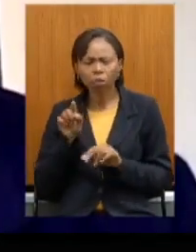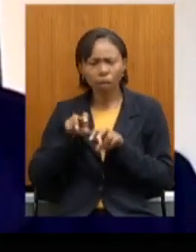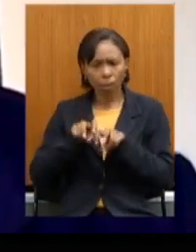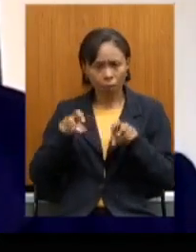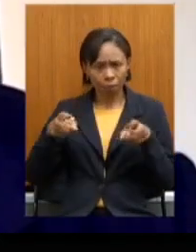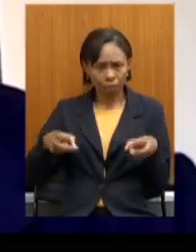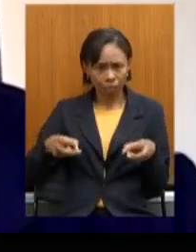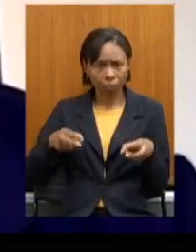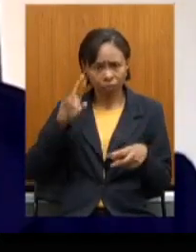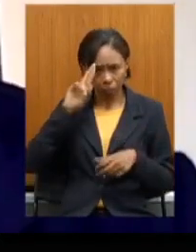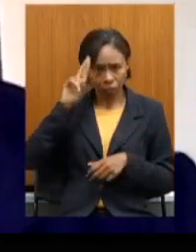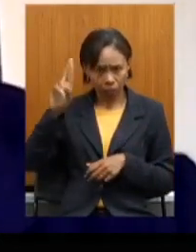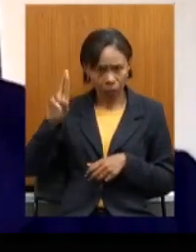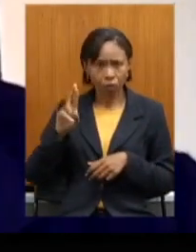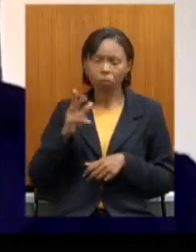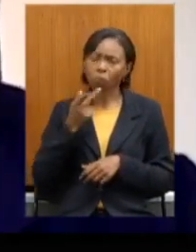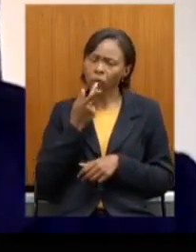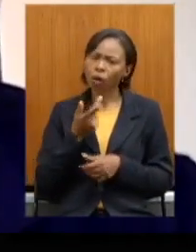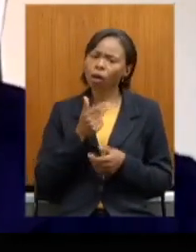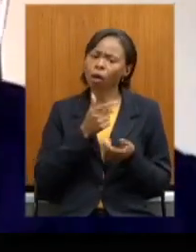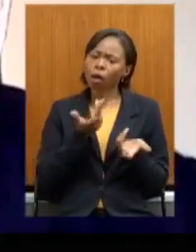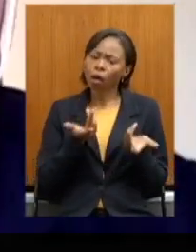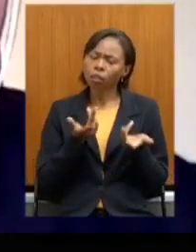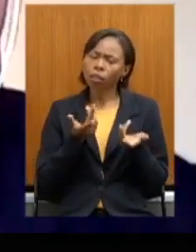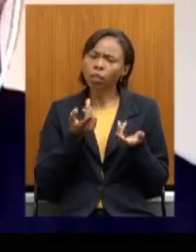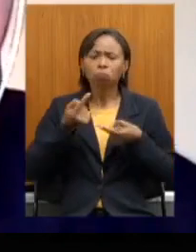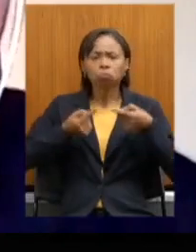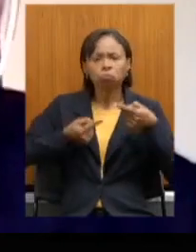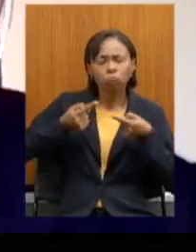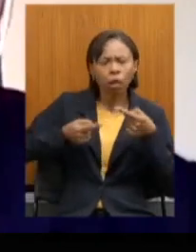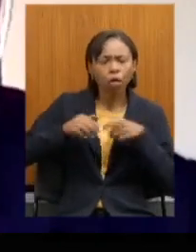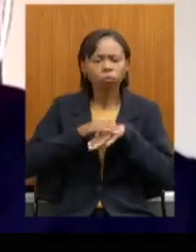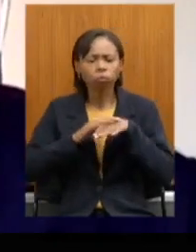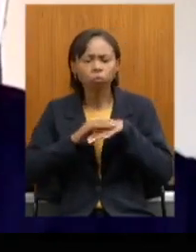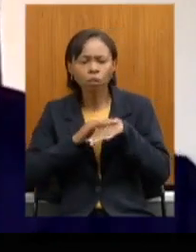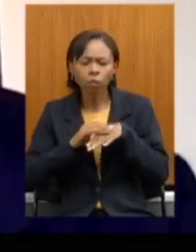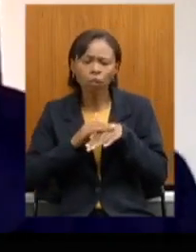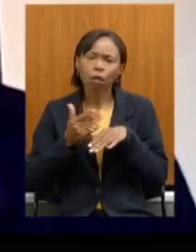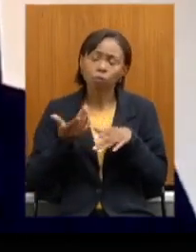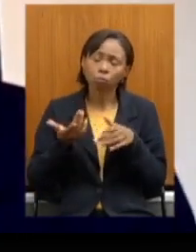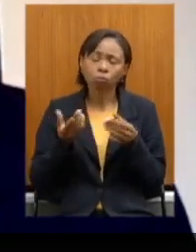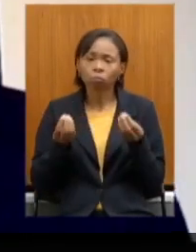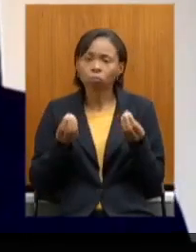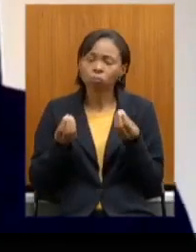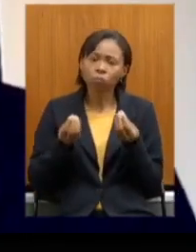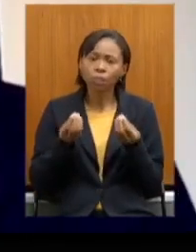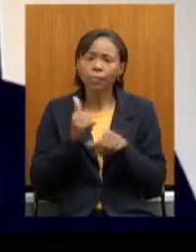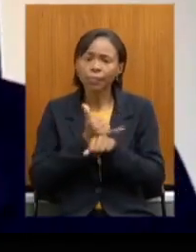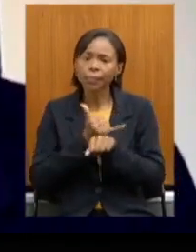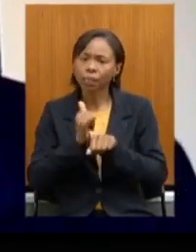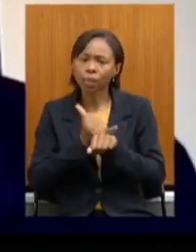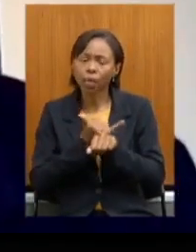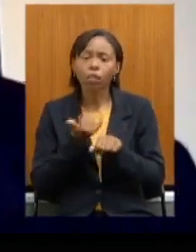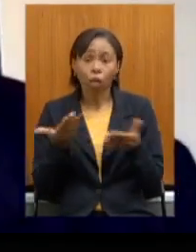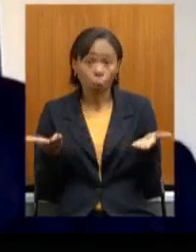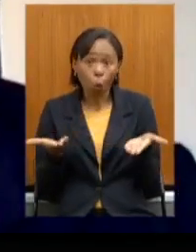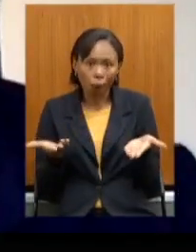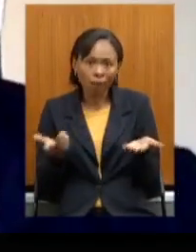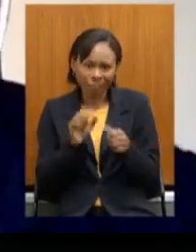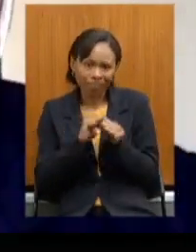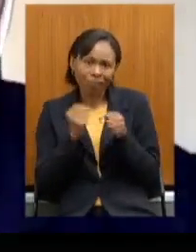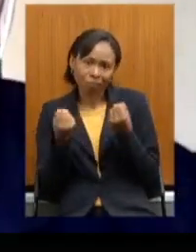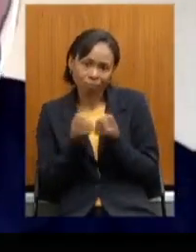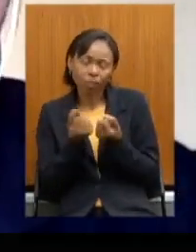esse formato de discussão, né, que nós estamos fazendo aqui agora, que eu acho muito